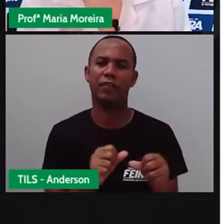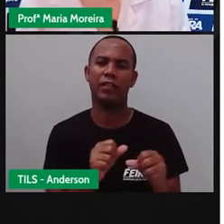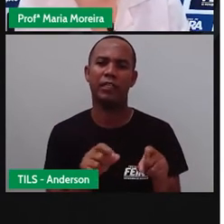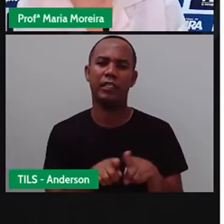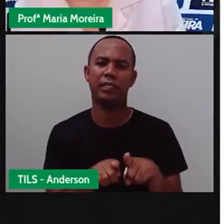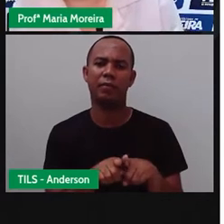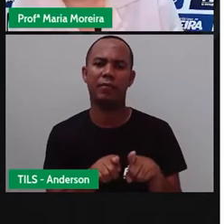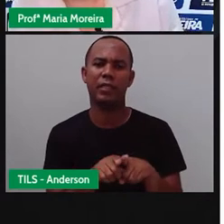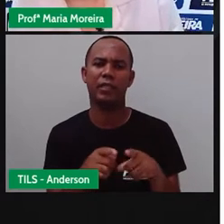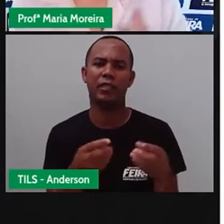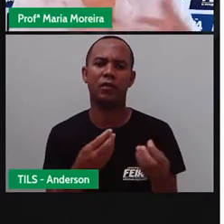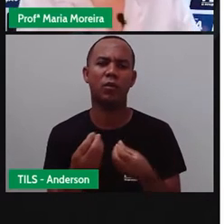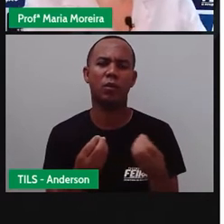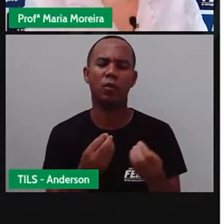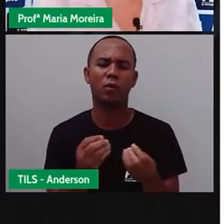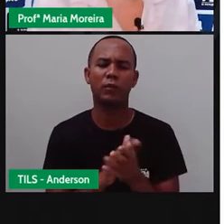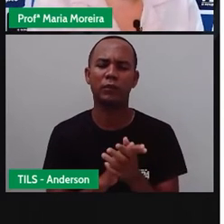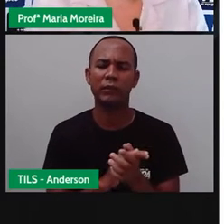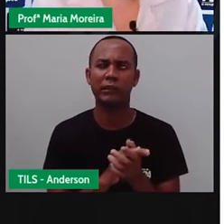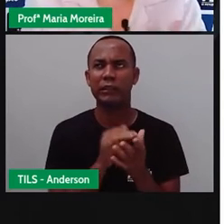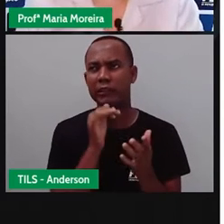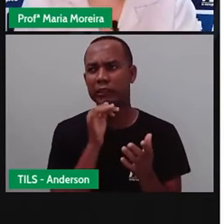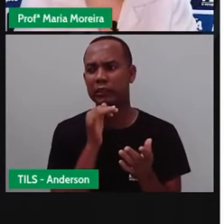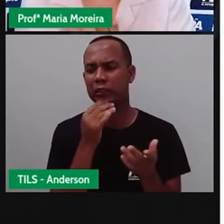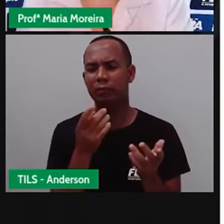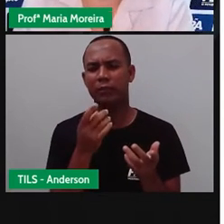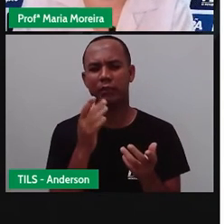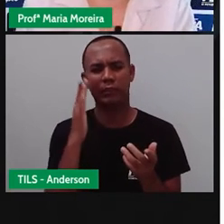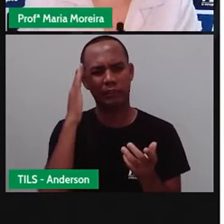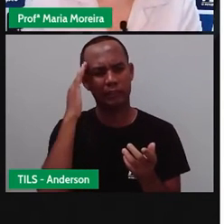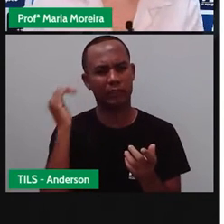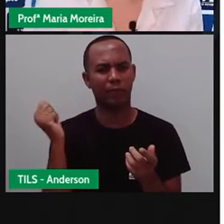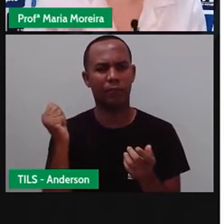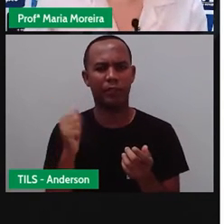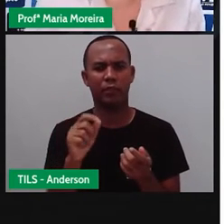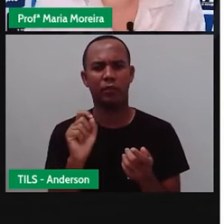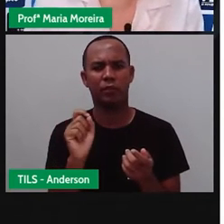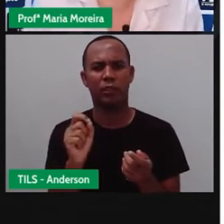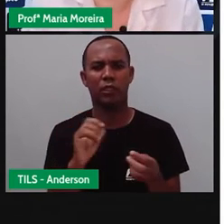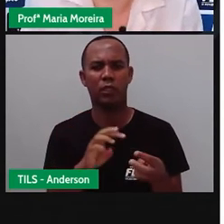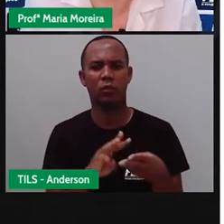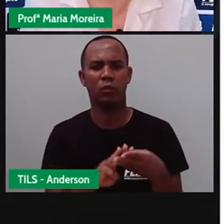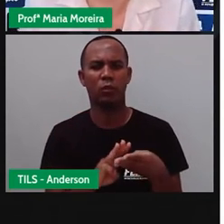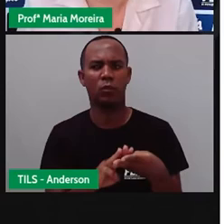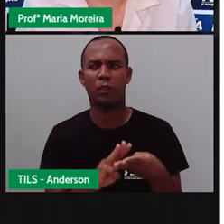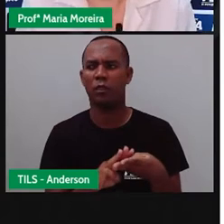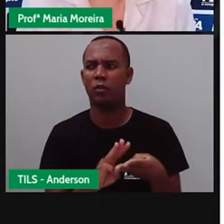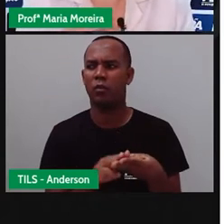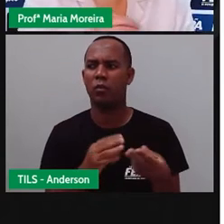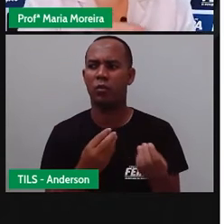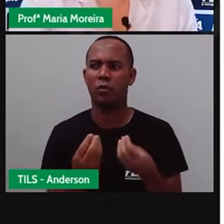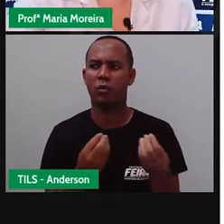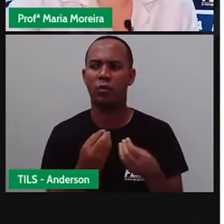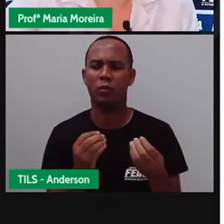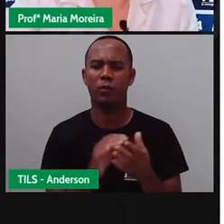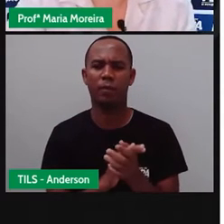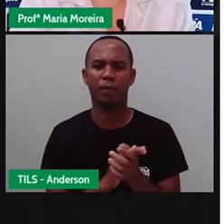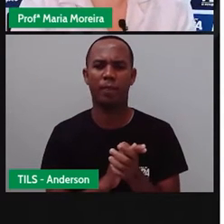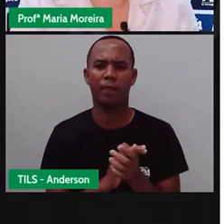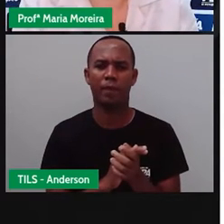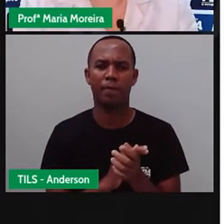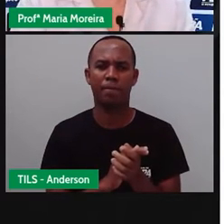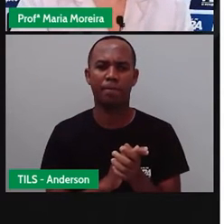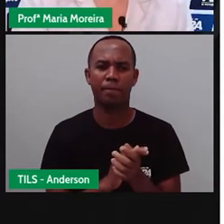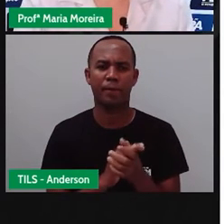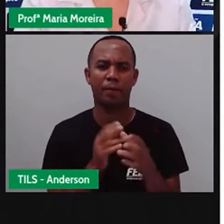Oxe como assim pro não sabia contar nós sabiam que existe essa questão de números é bem isso não ele sabia